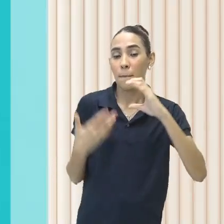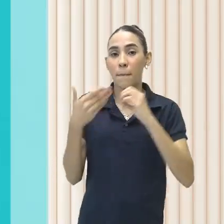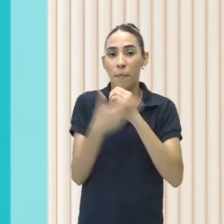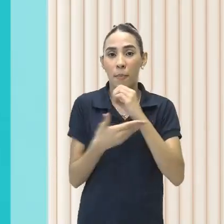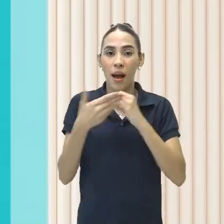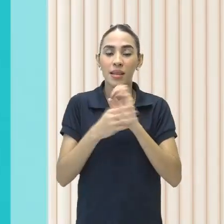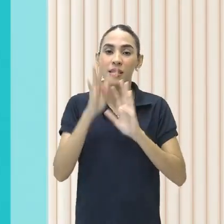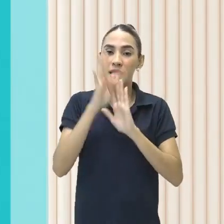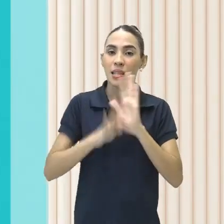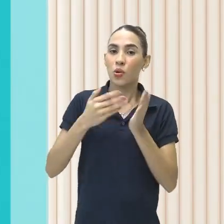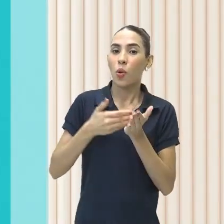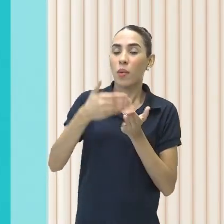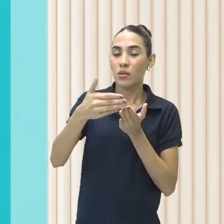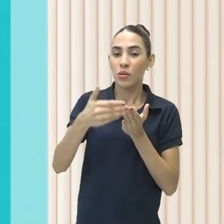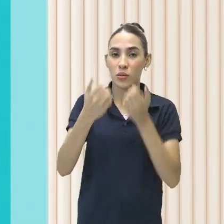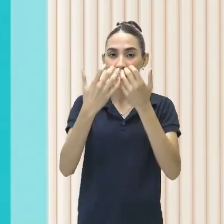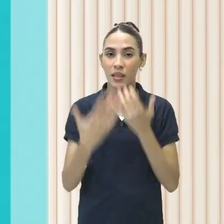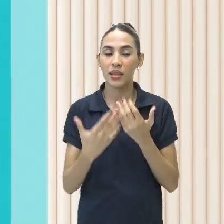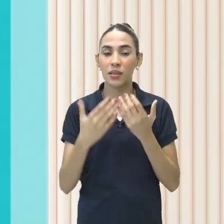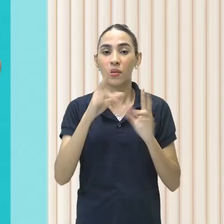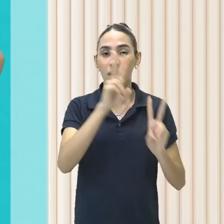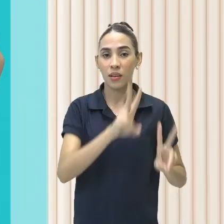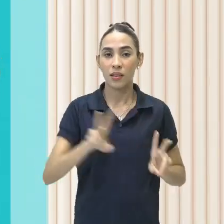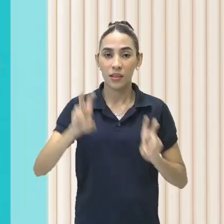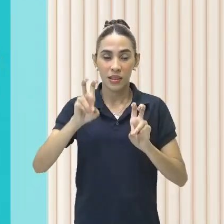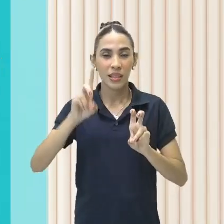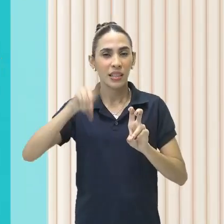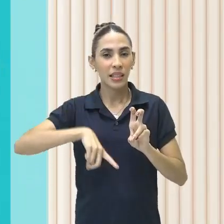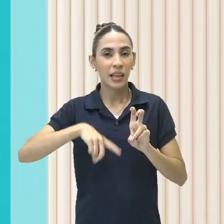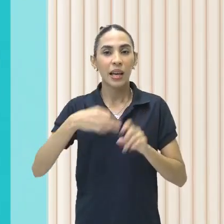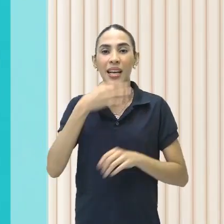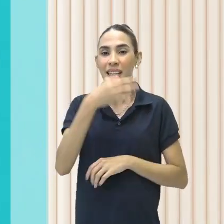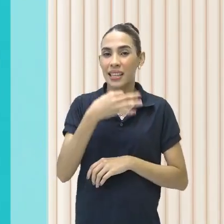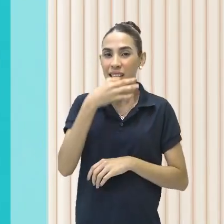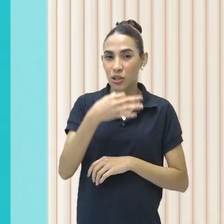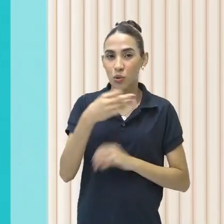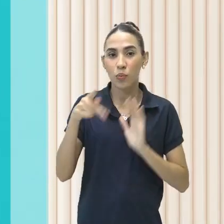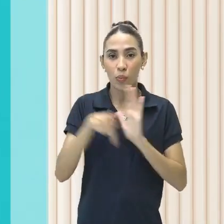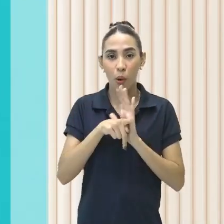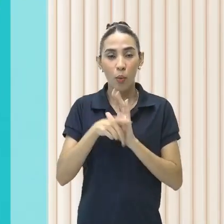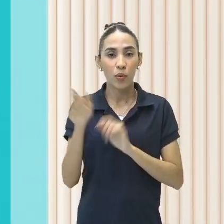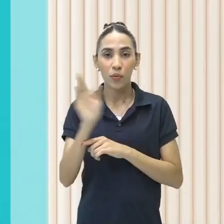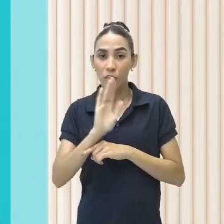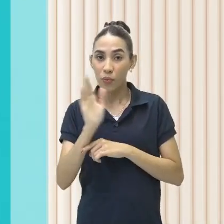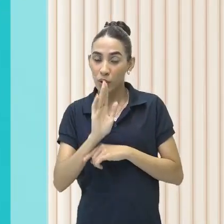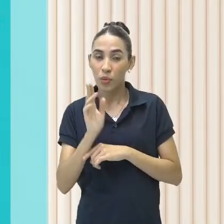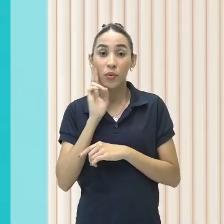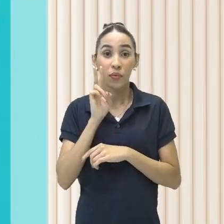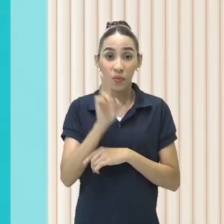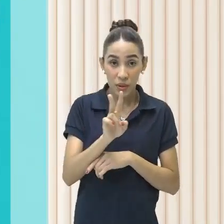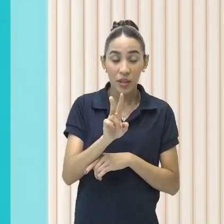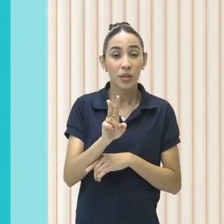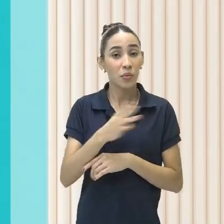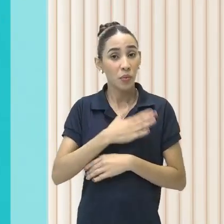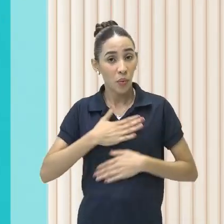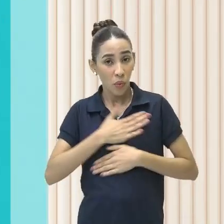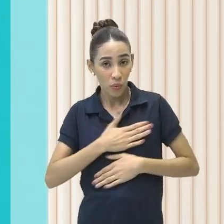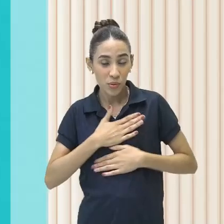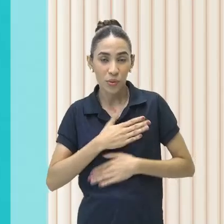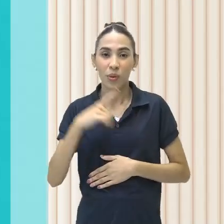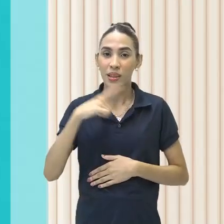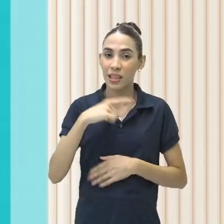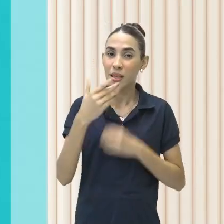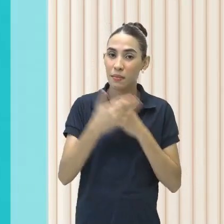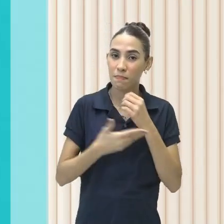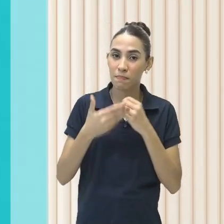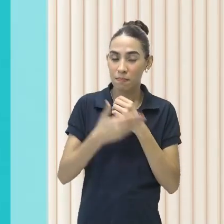Começou ali falando da citação, que traz o momento crítico da obra, mostrando que ele viu, assistiu, que gostou, que tem